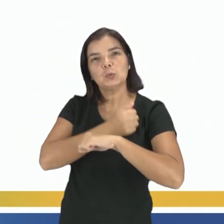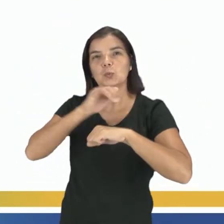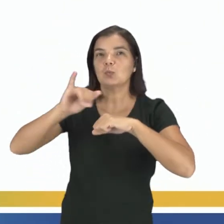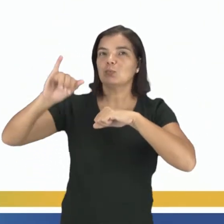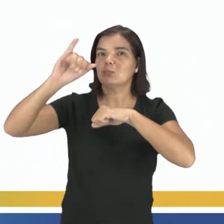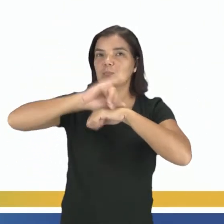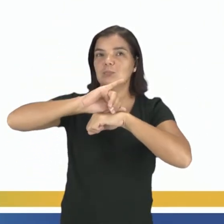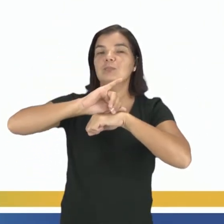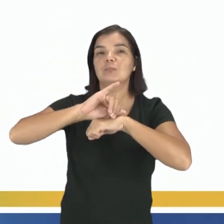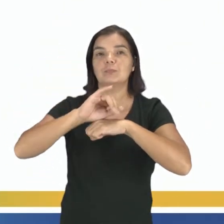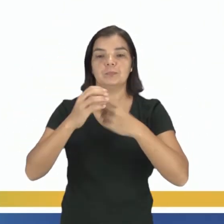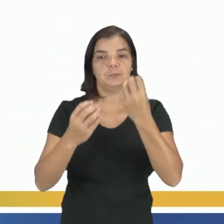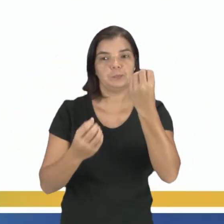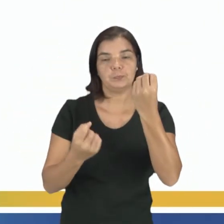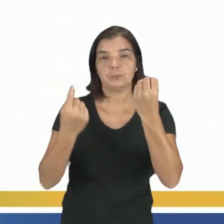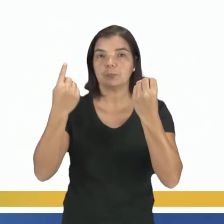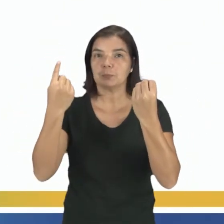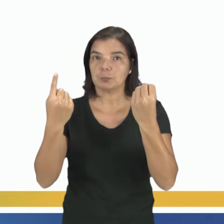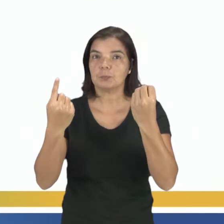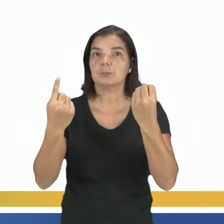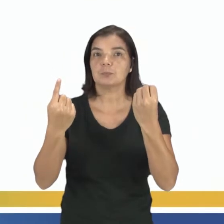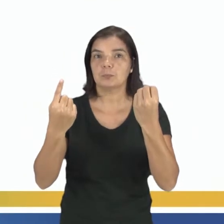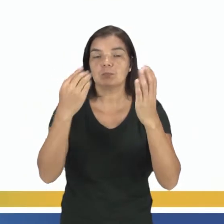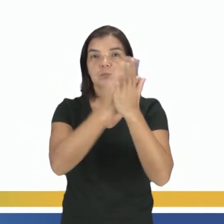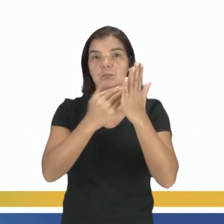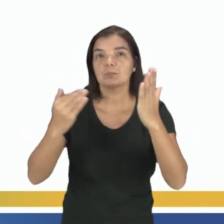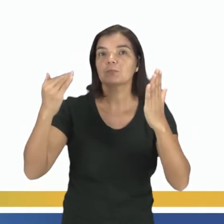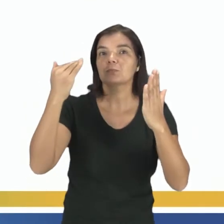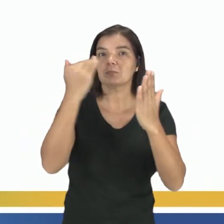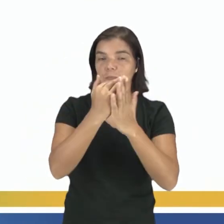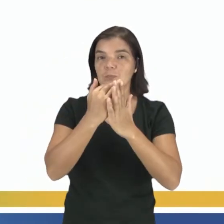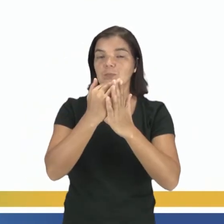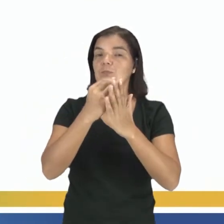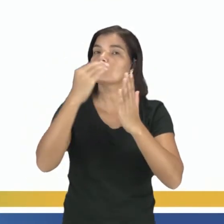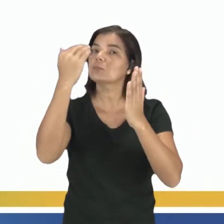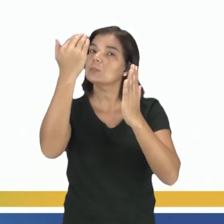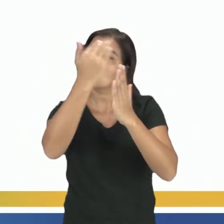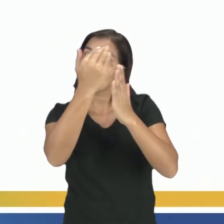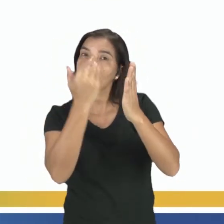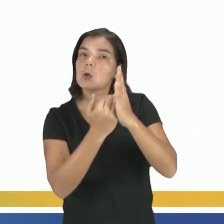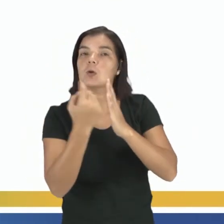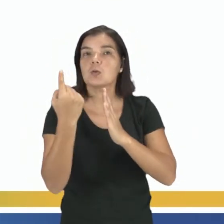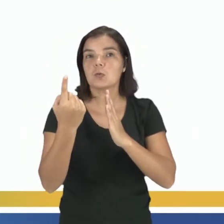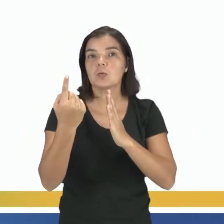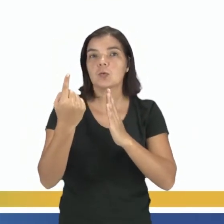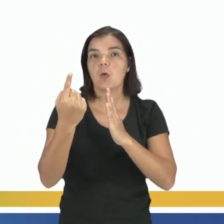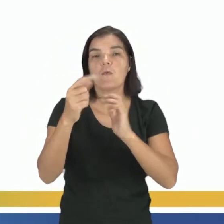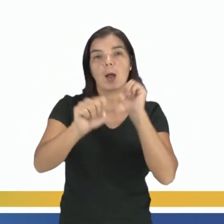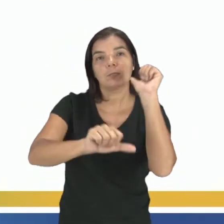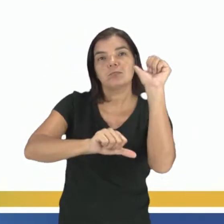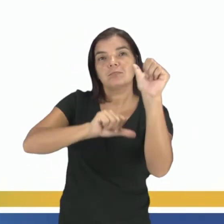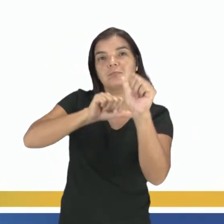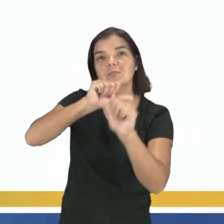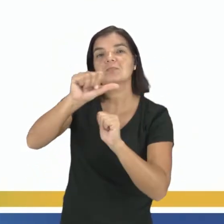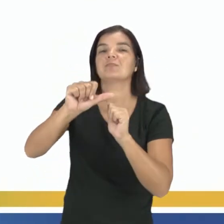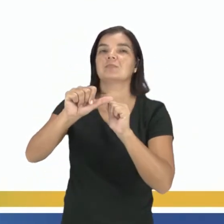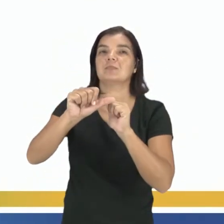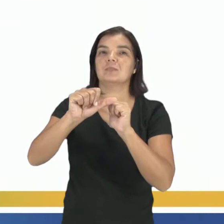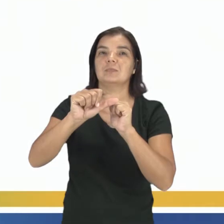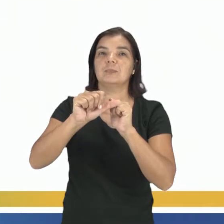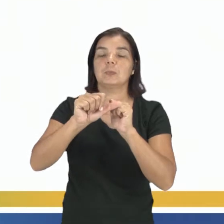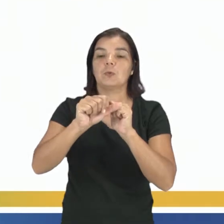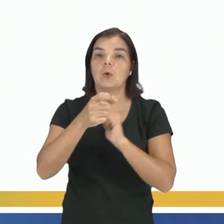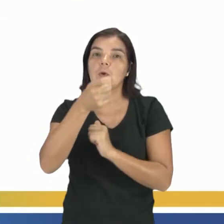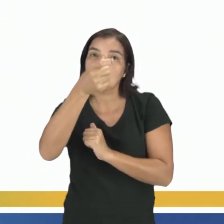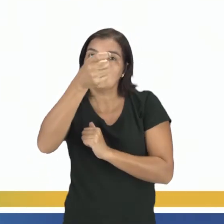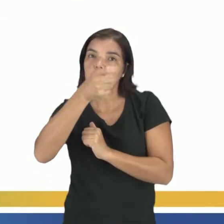base estar entre 0 e 1, né, maior do que 0 e menor do que 1, esse sinalzinho aí da desigualdade ele vai mudar.